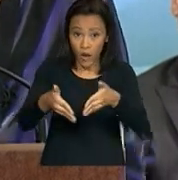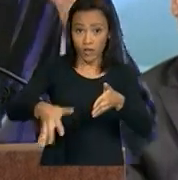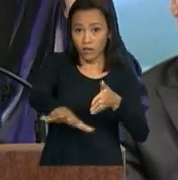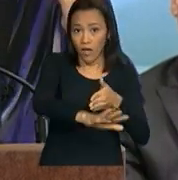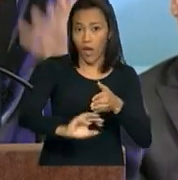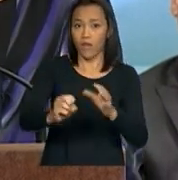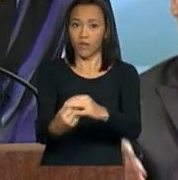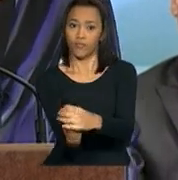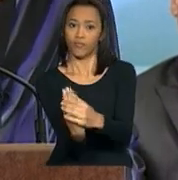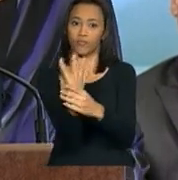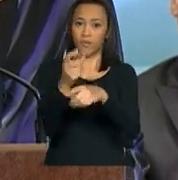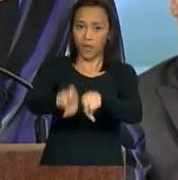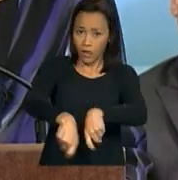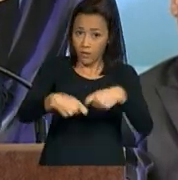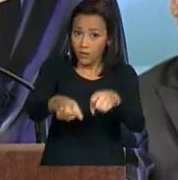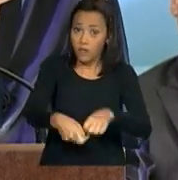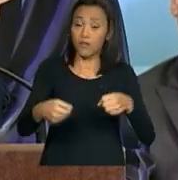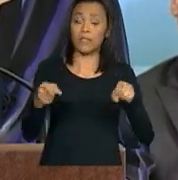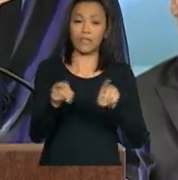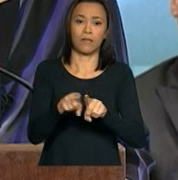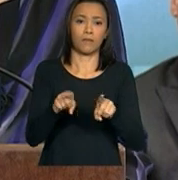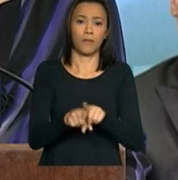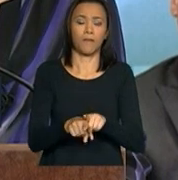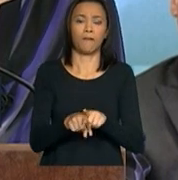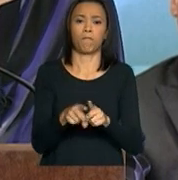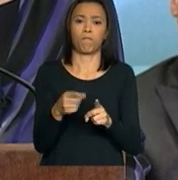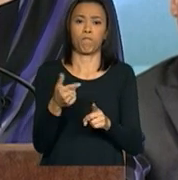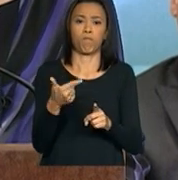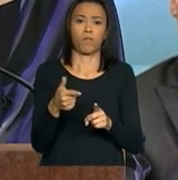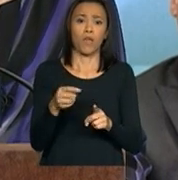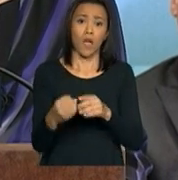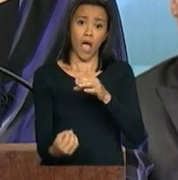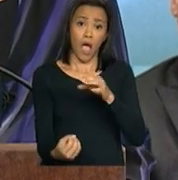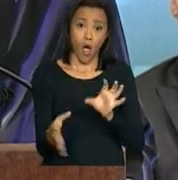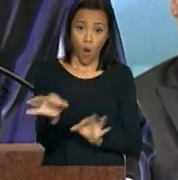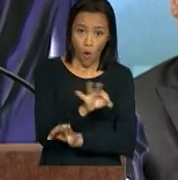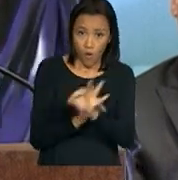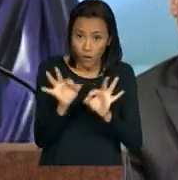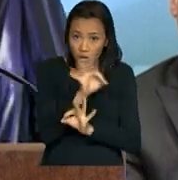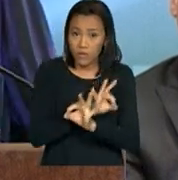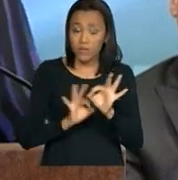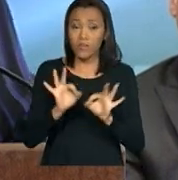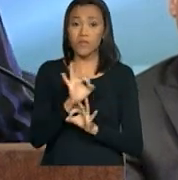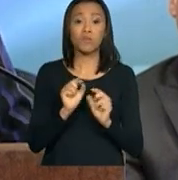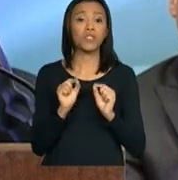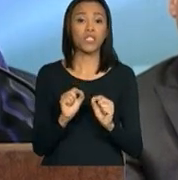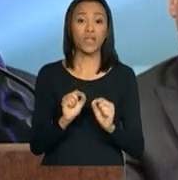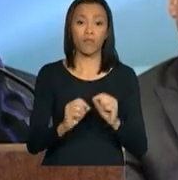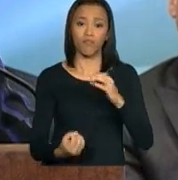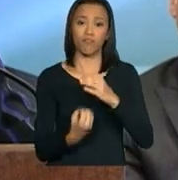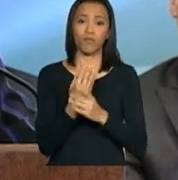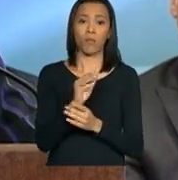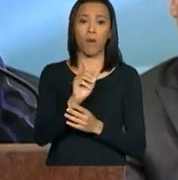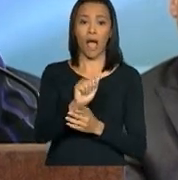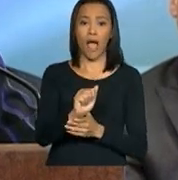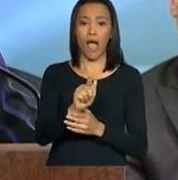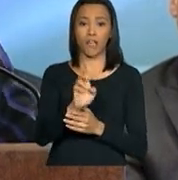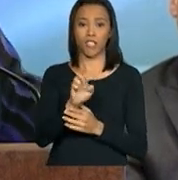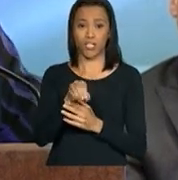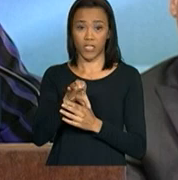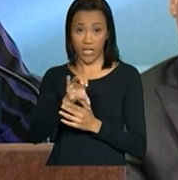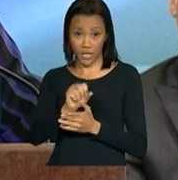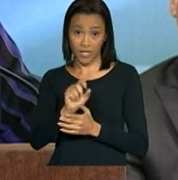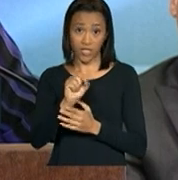a Constituição de uma de uma agência de assistência técnica e